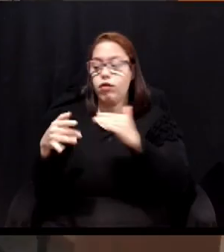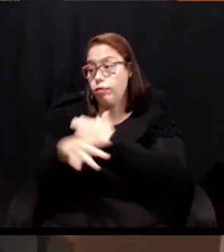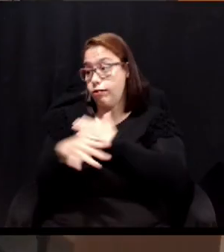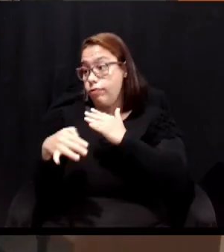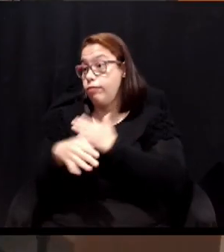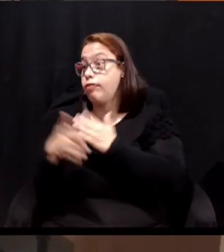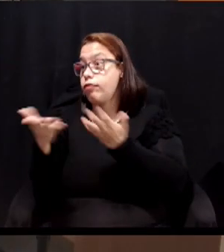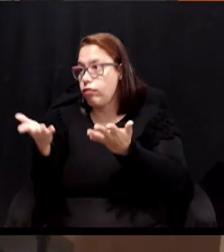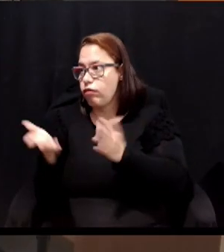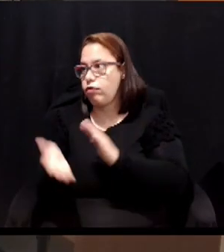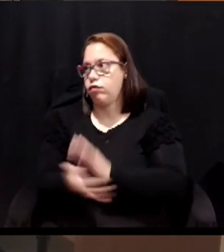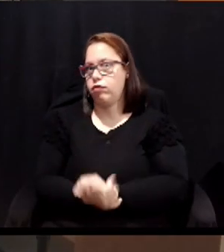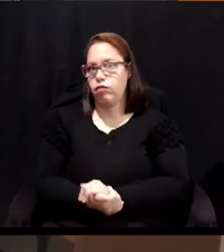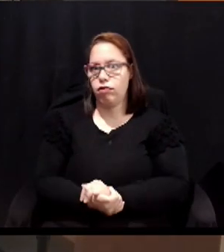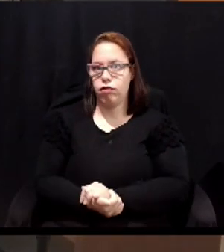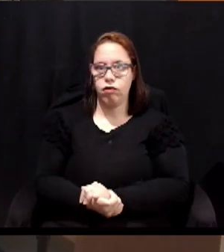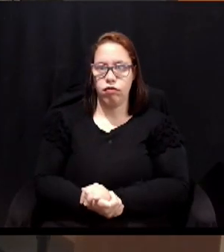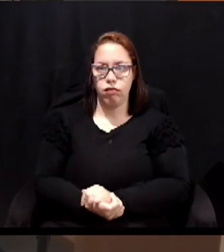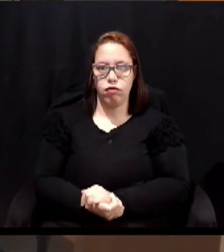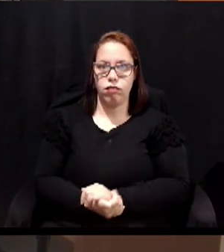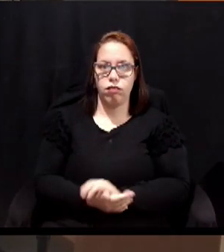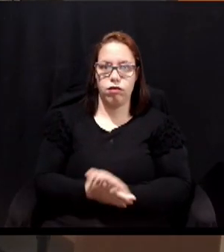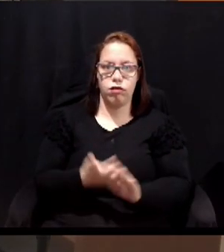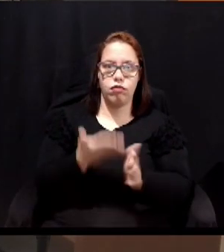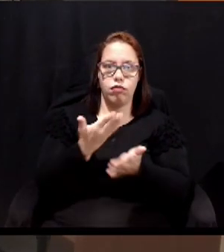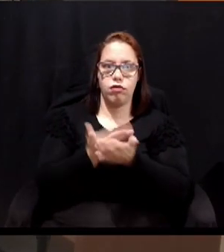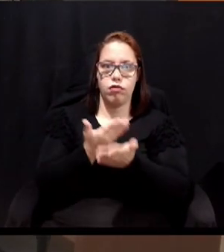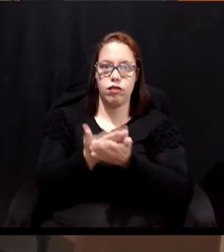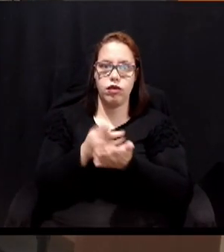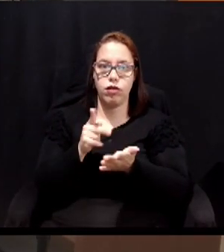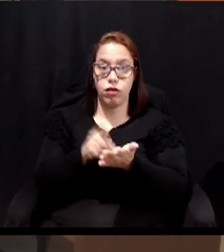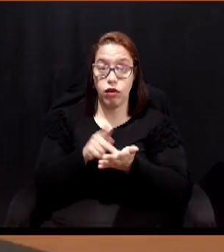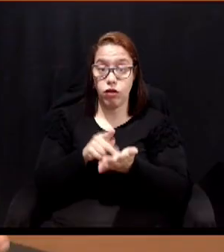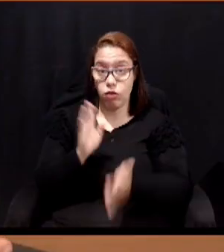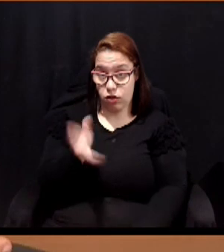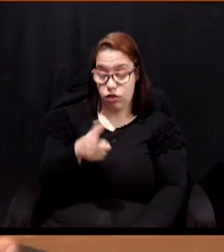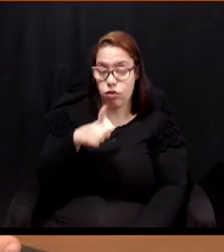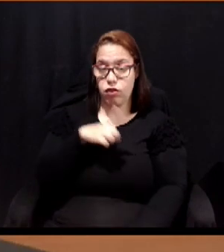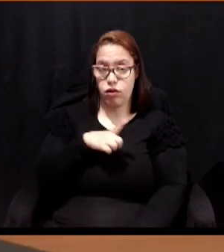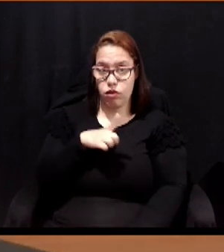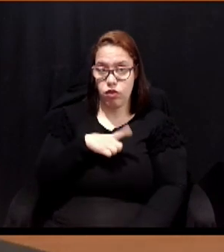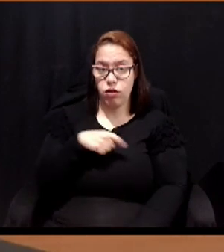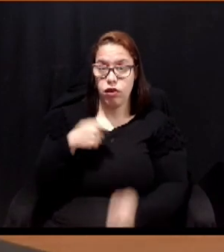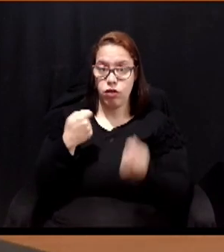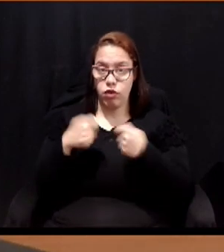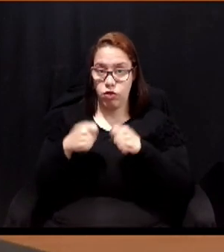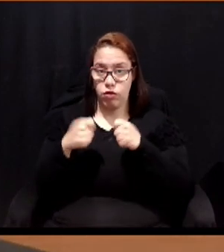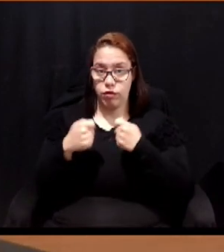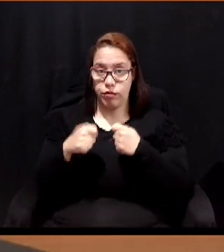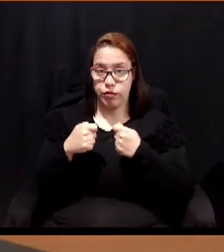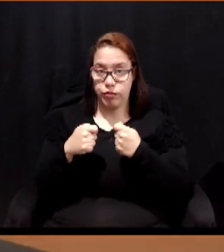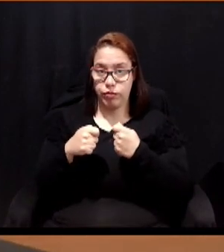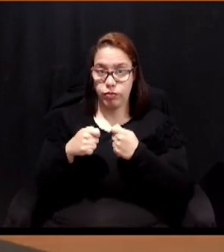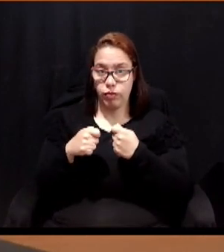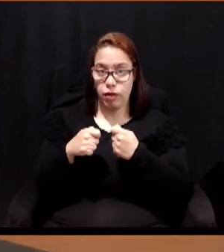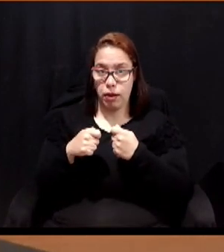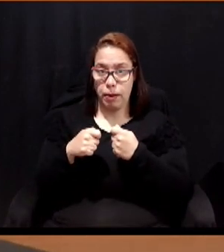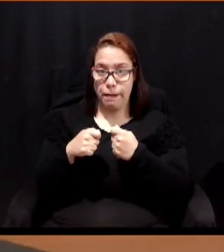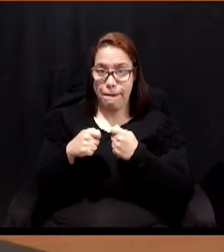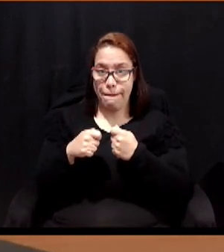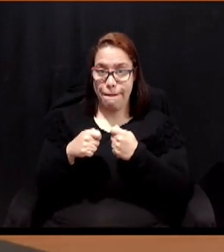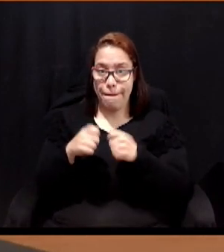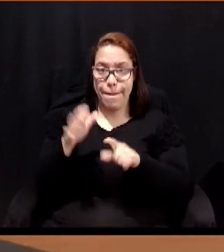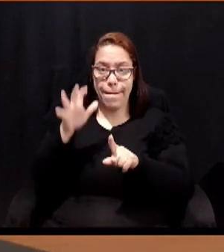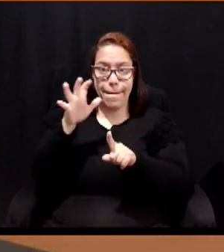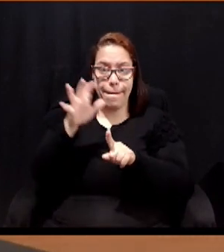urbana. Precisa-se de um estudo. Na verdade, já existe esse estudo. O que precisa aí é a pressão, vamos dizer